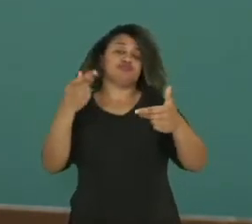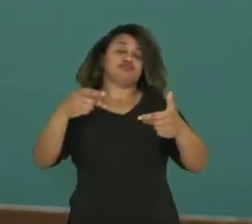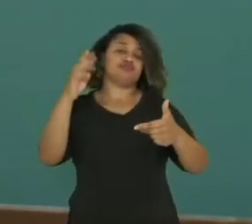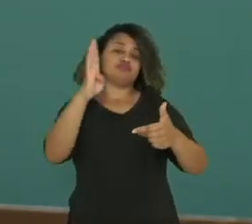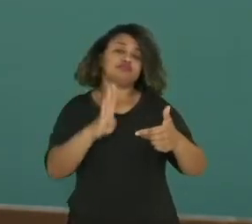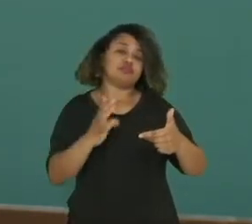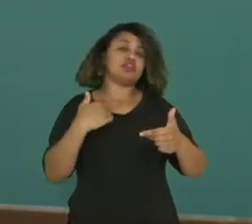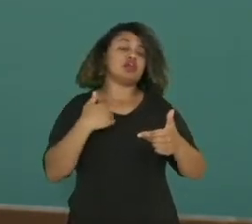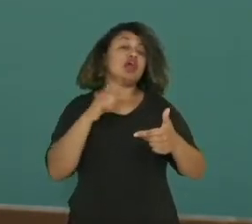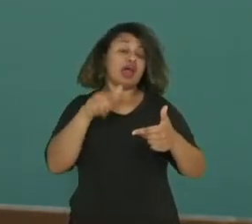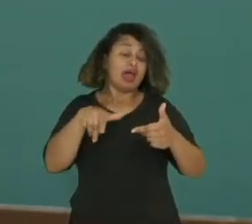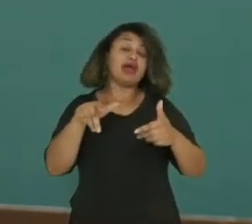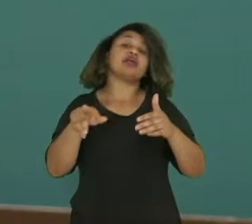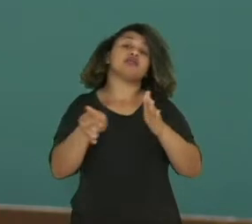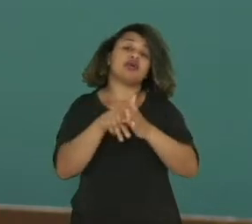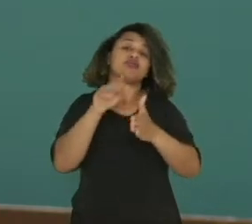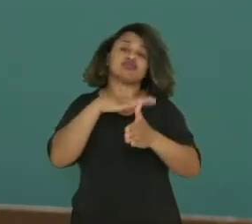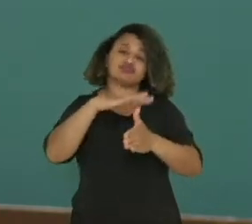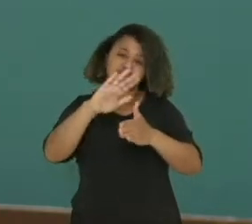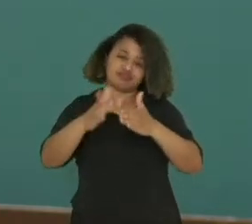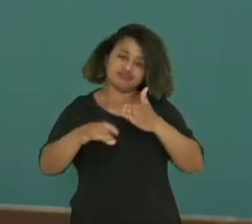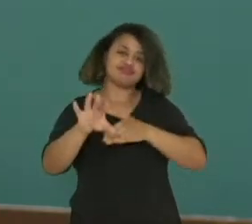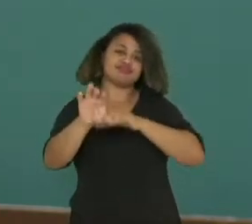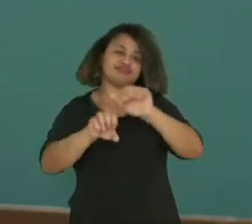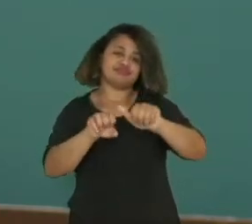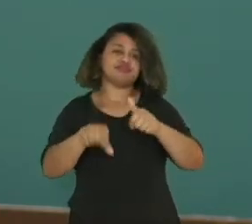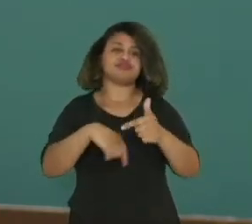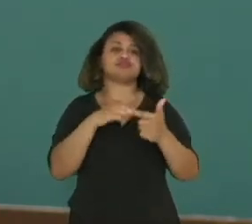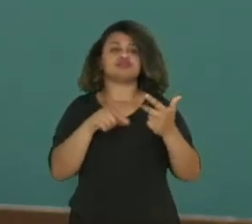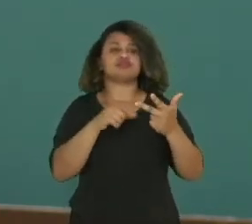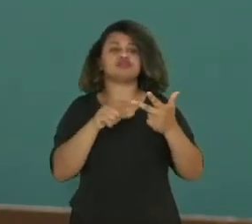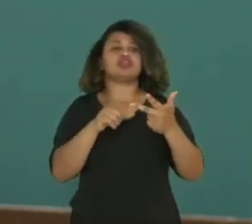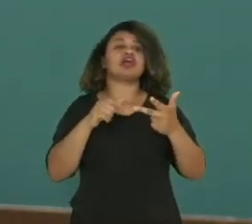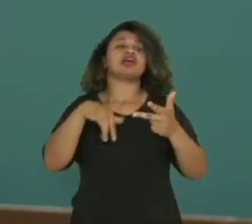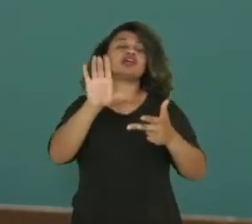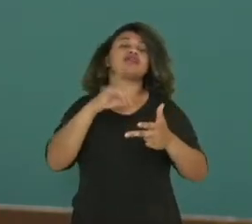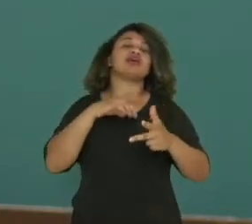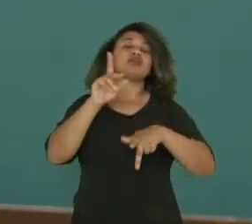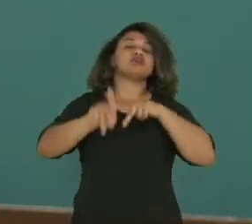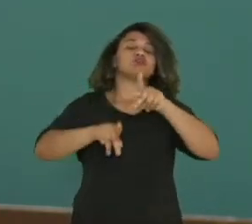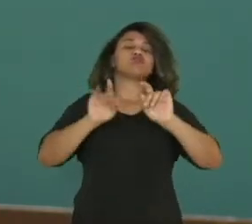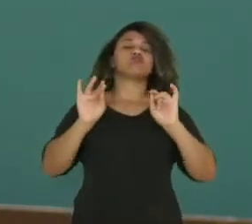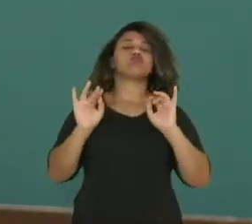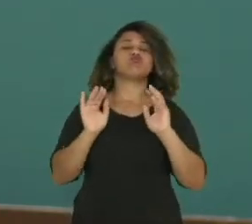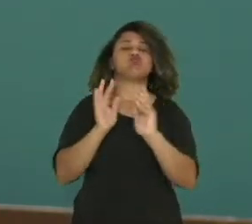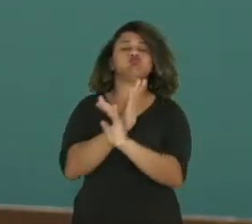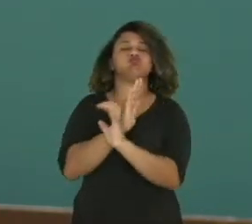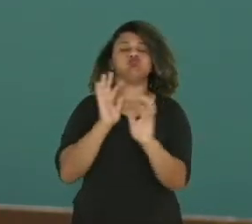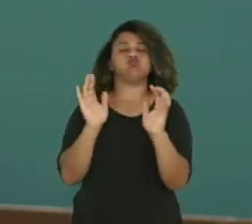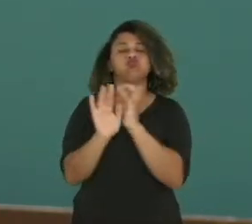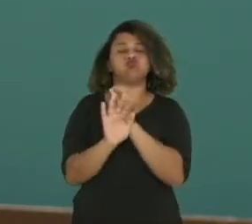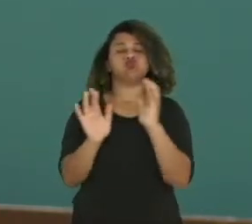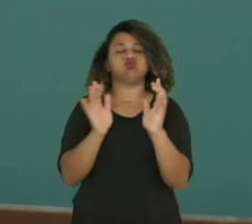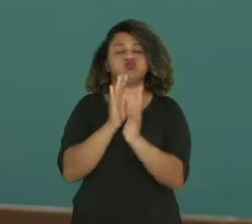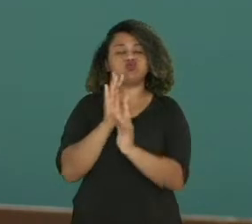a vegetação da Floresta Atlântica. É a mais populosa das sub-regiões. A maior